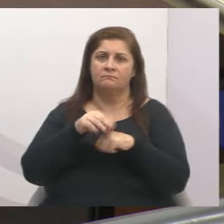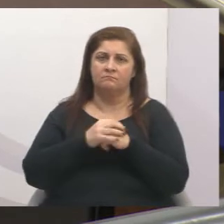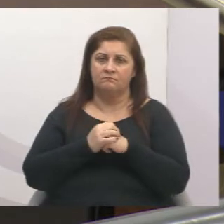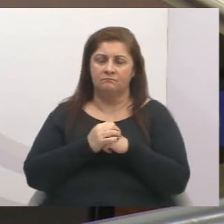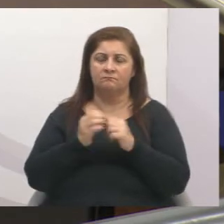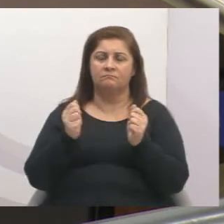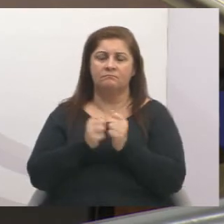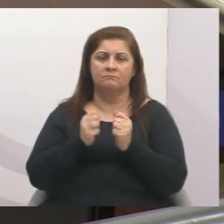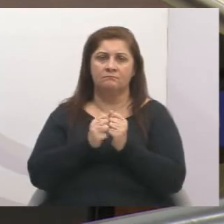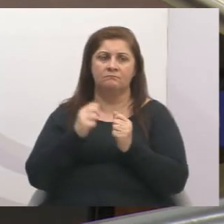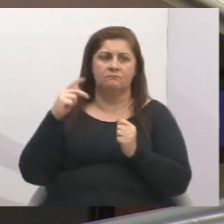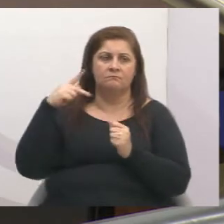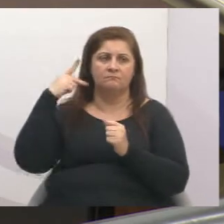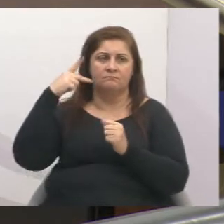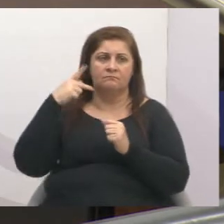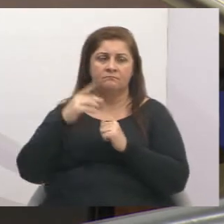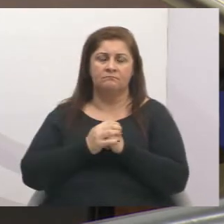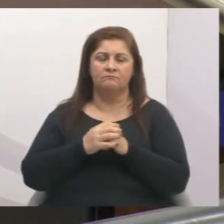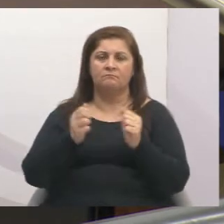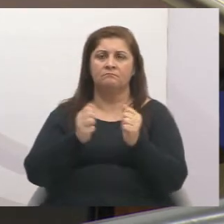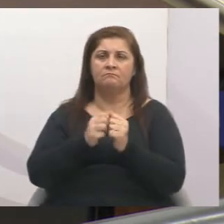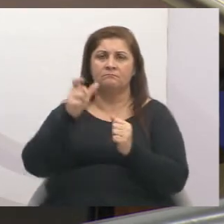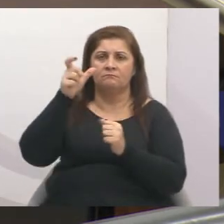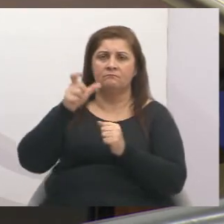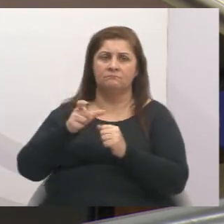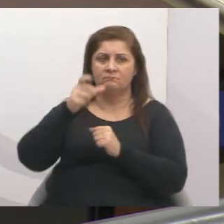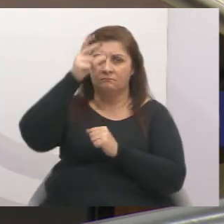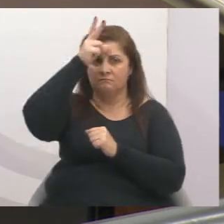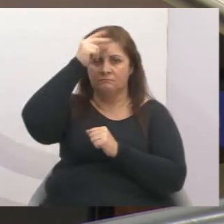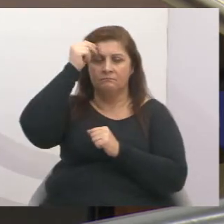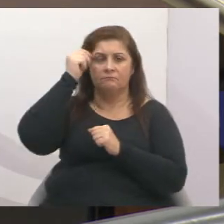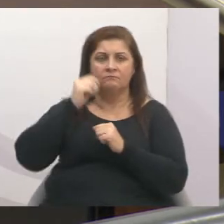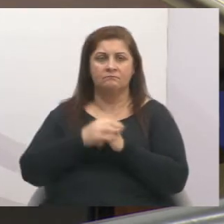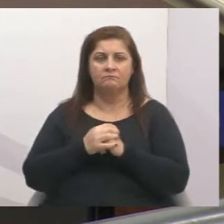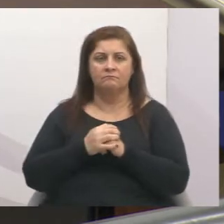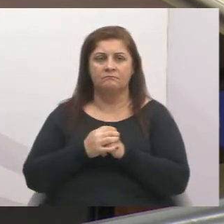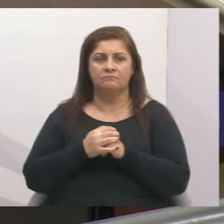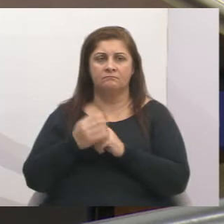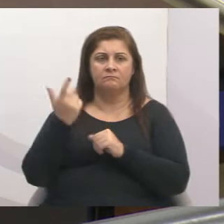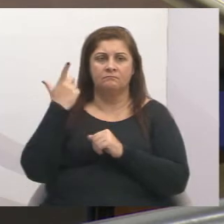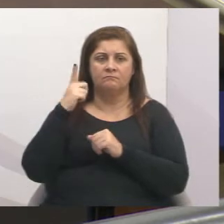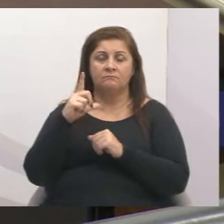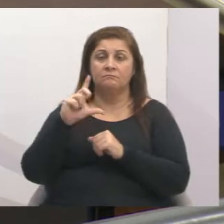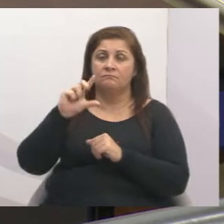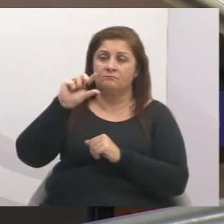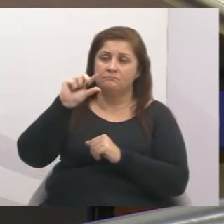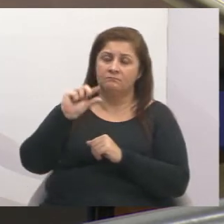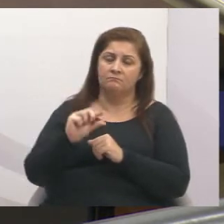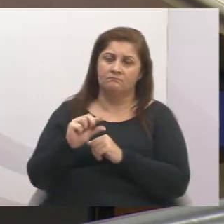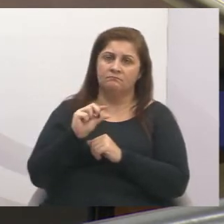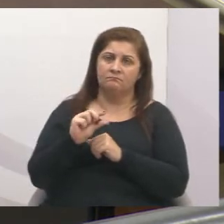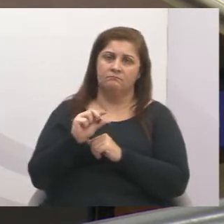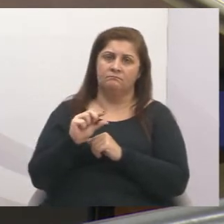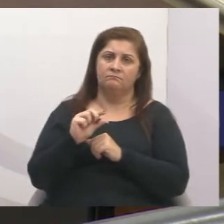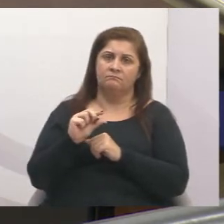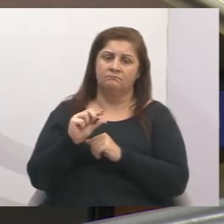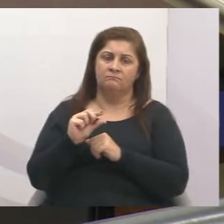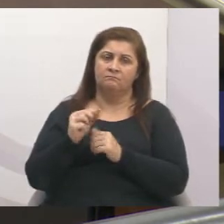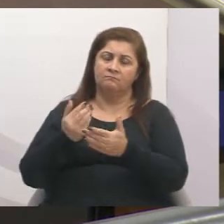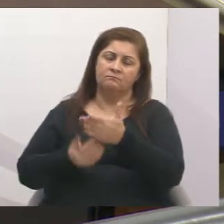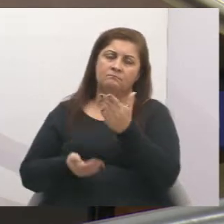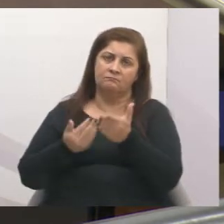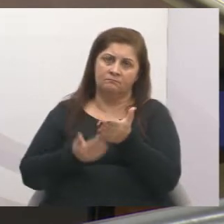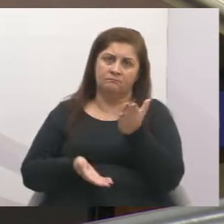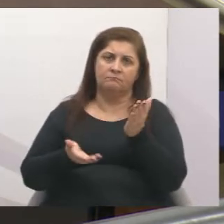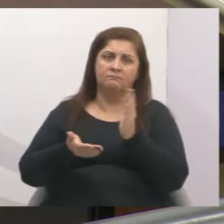com os vereadores, com o prefeito, para a gente conseguir minimizar ao máximo, na medida do